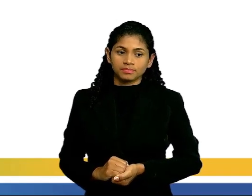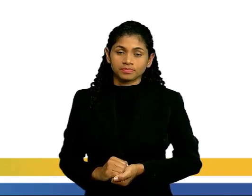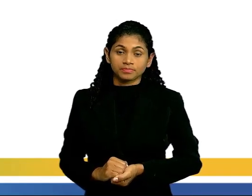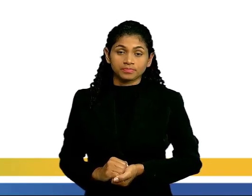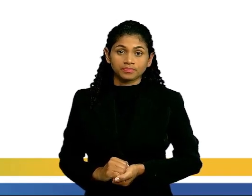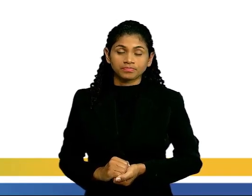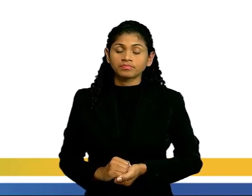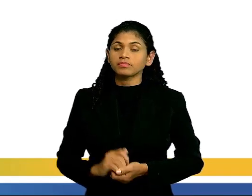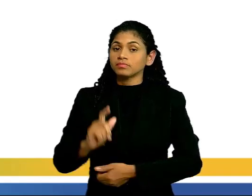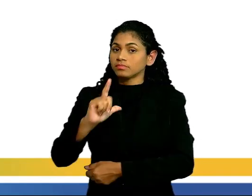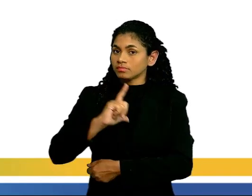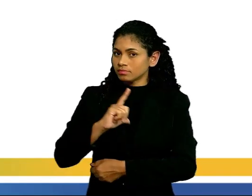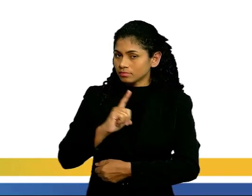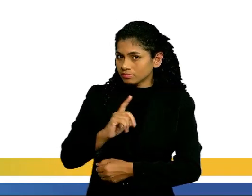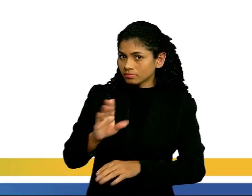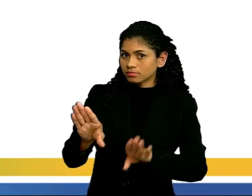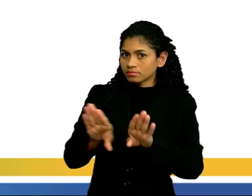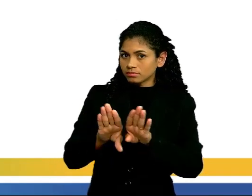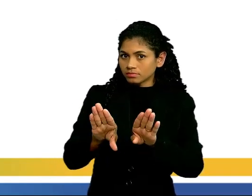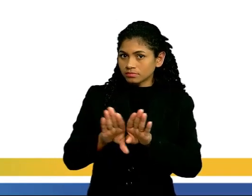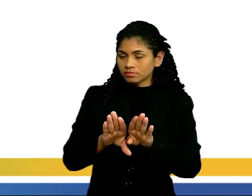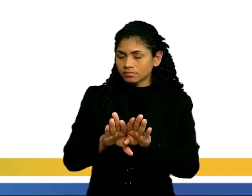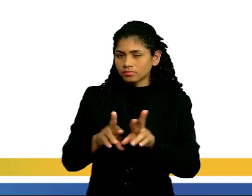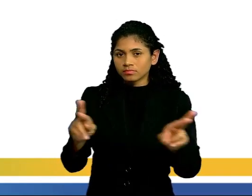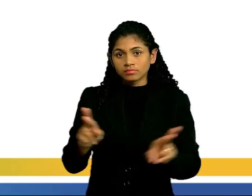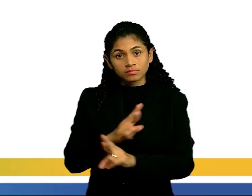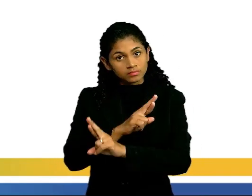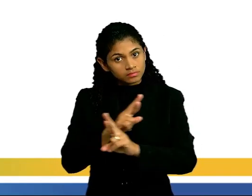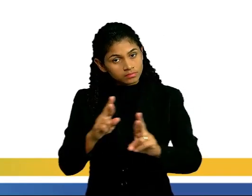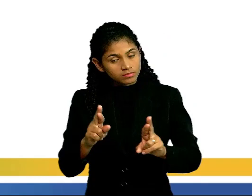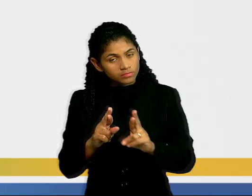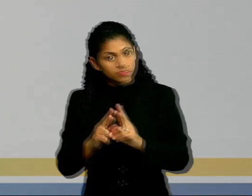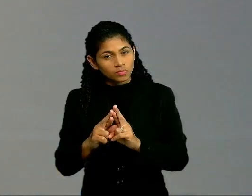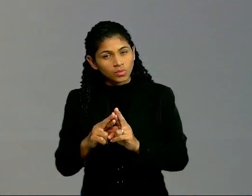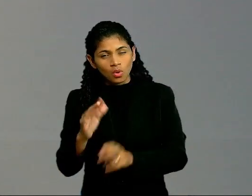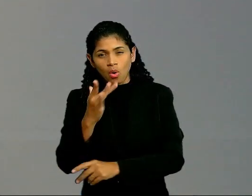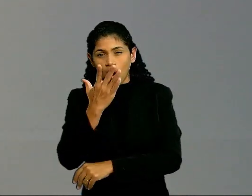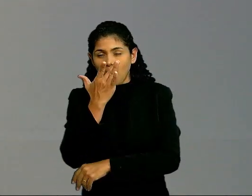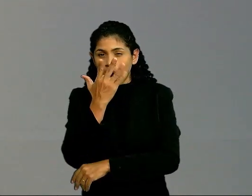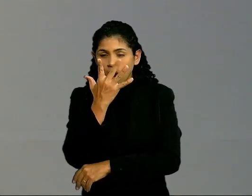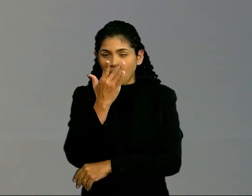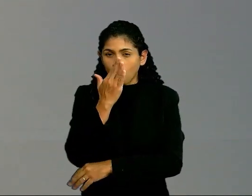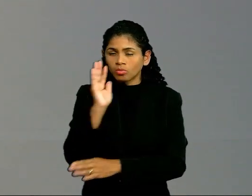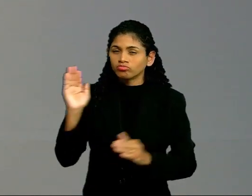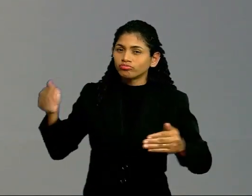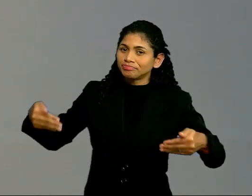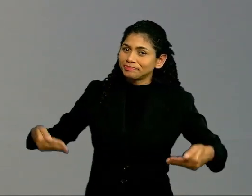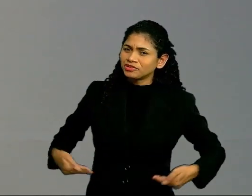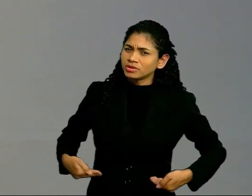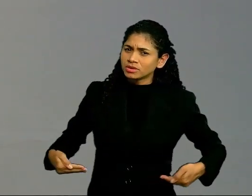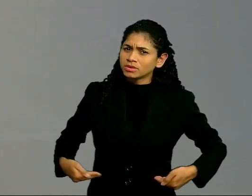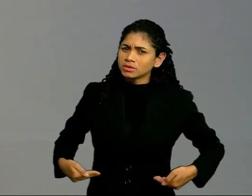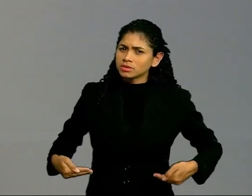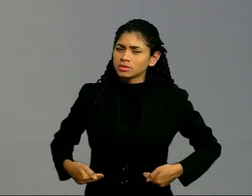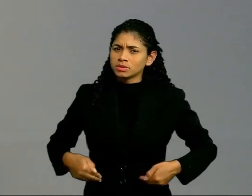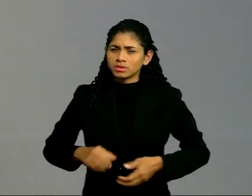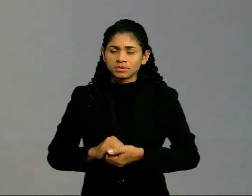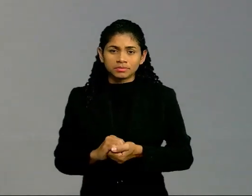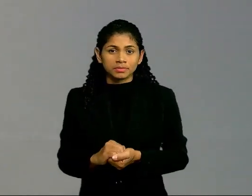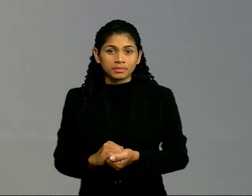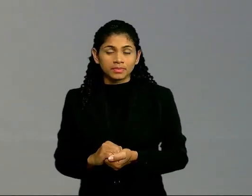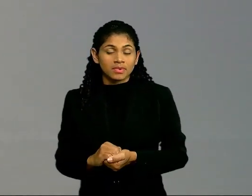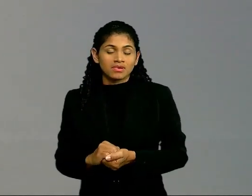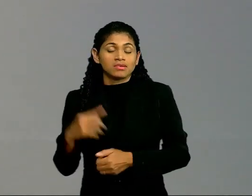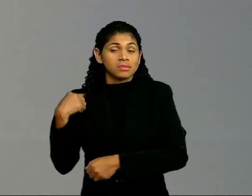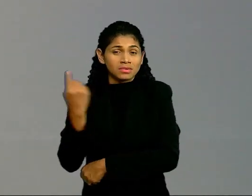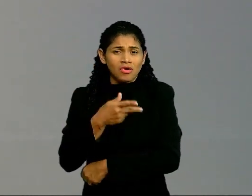Vamos lá, a gente tem também aqui uma relação com a cor da fome. E aí muitos dizem, eu tô verde de fome, eu tô amarela